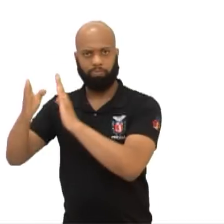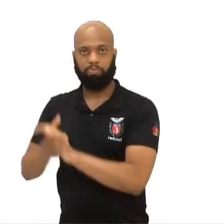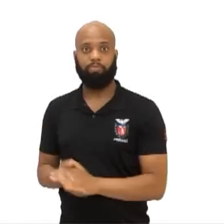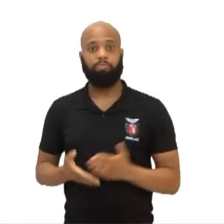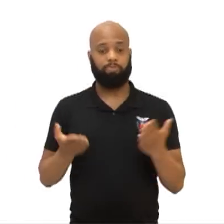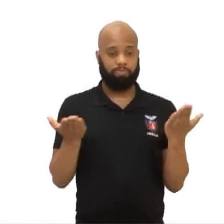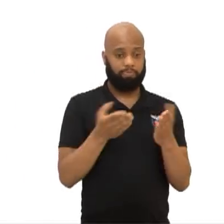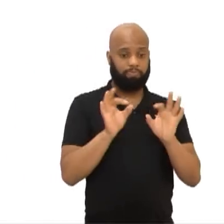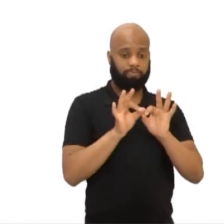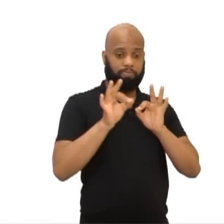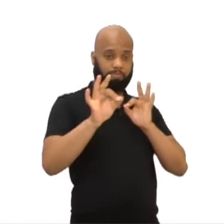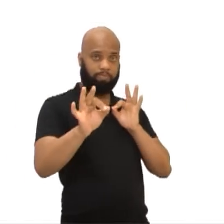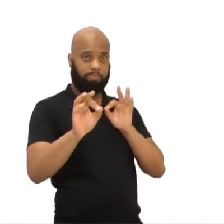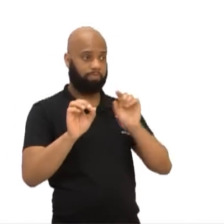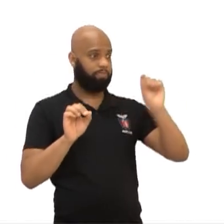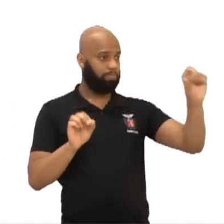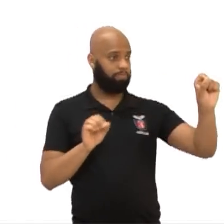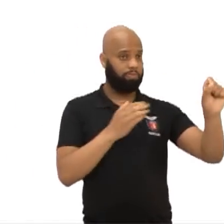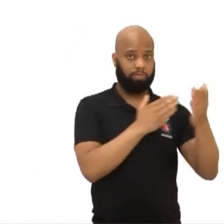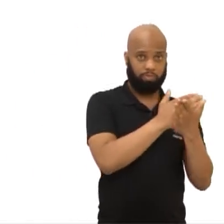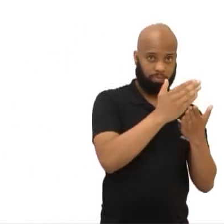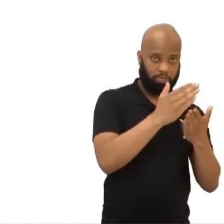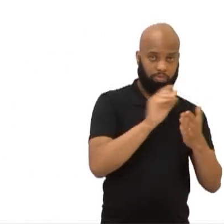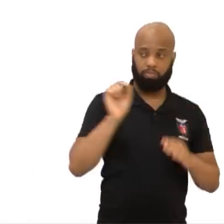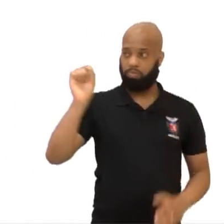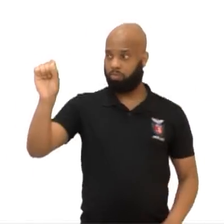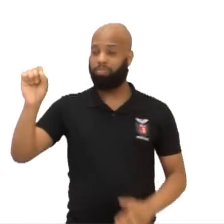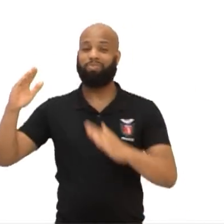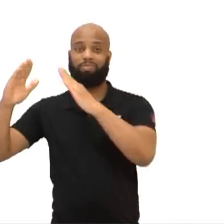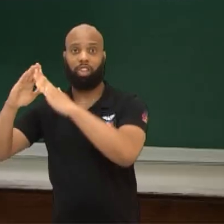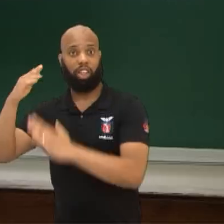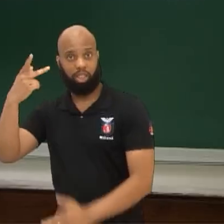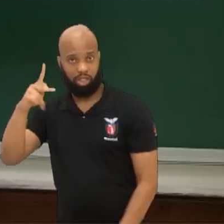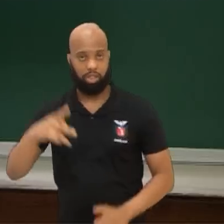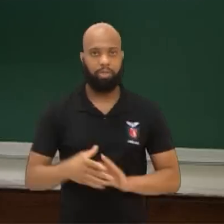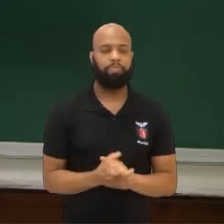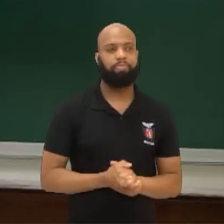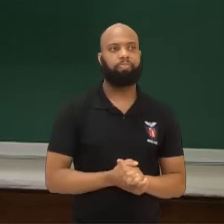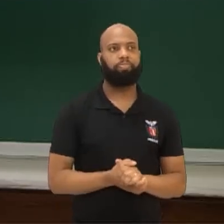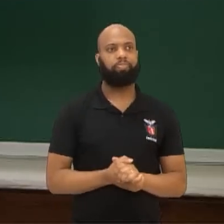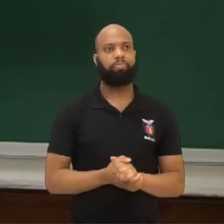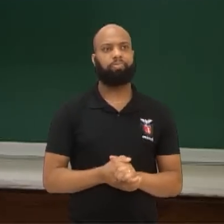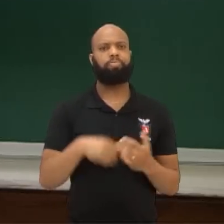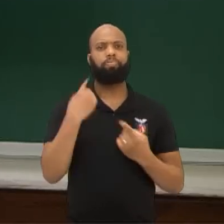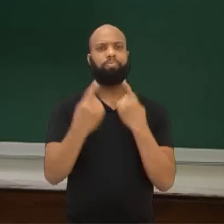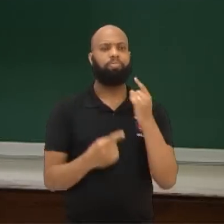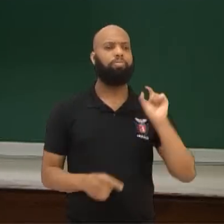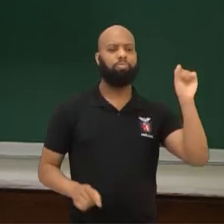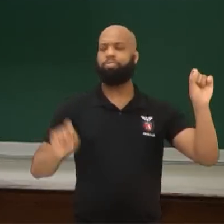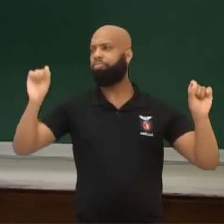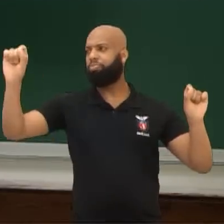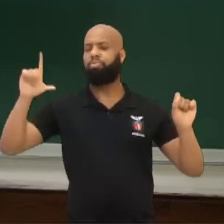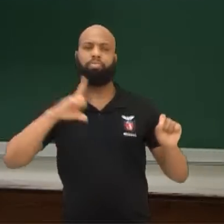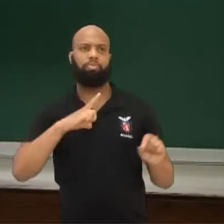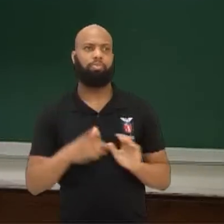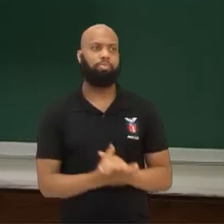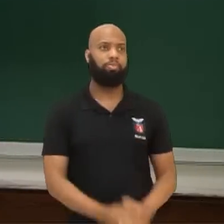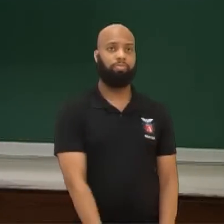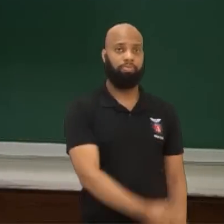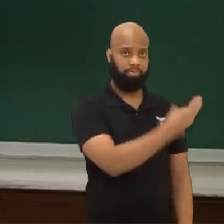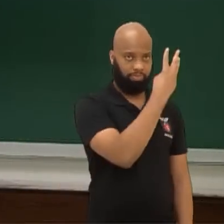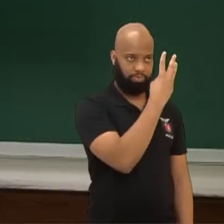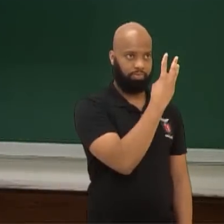é a distância do ponto de partida até a sua casa? Então, lembre aqui, ó, quais são os pontos? Ó?